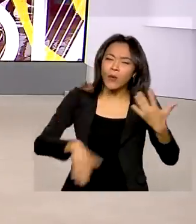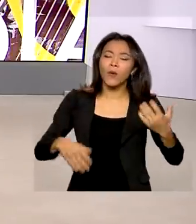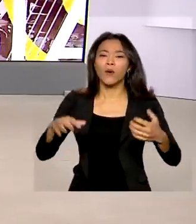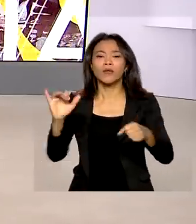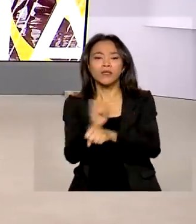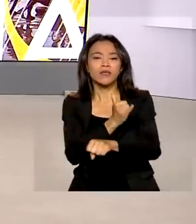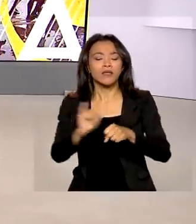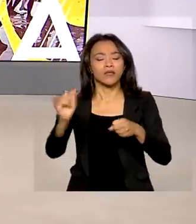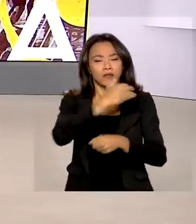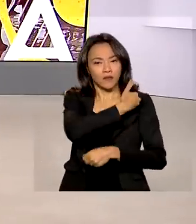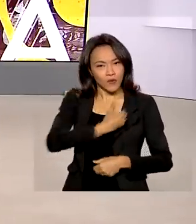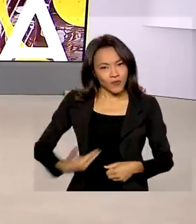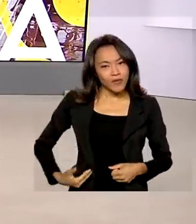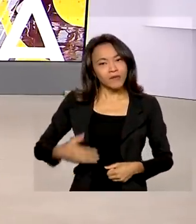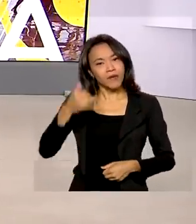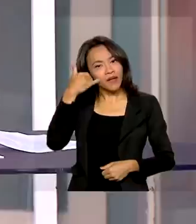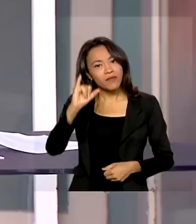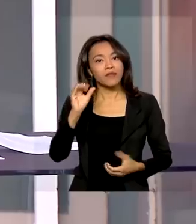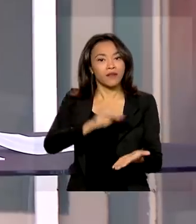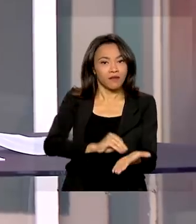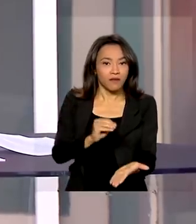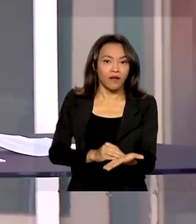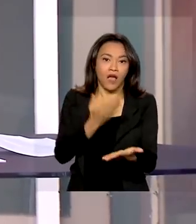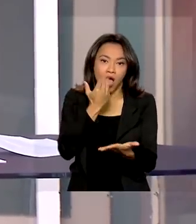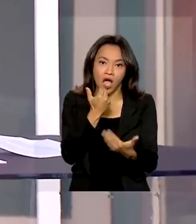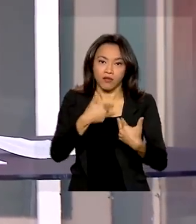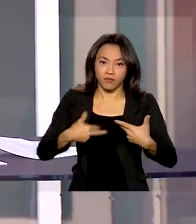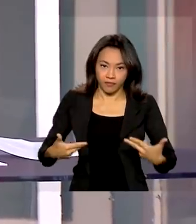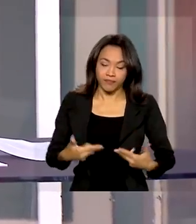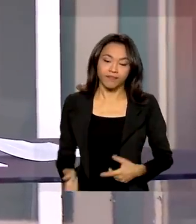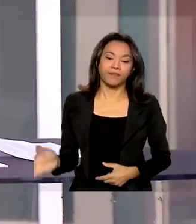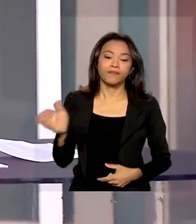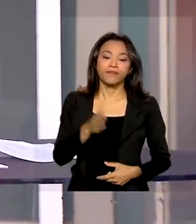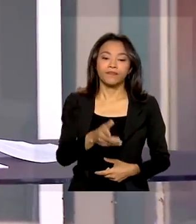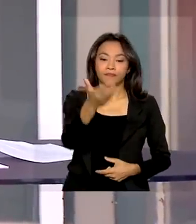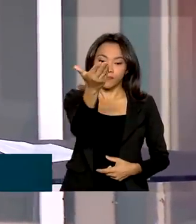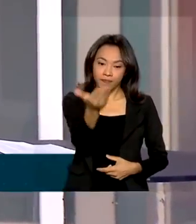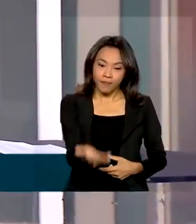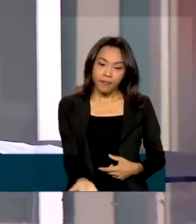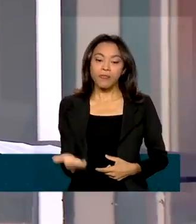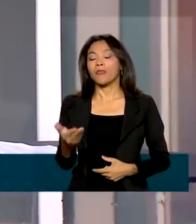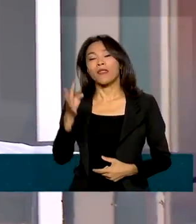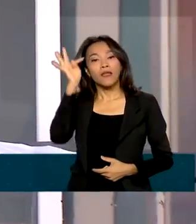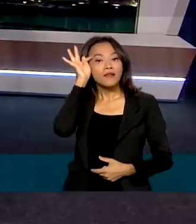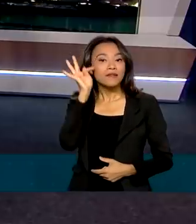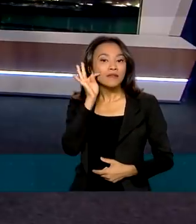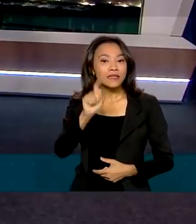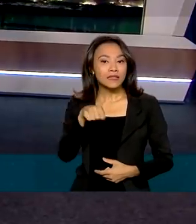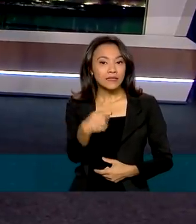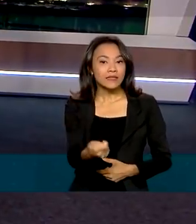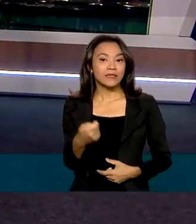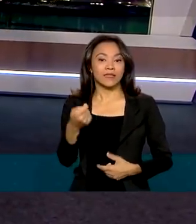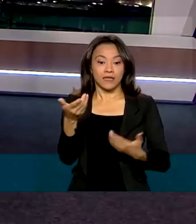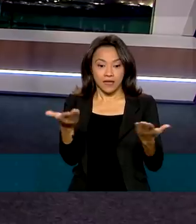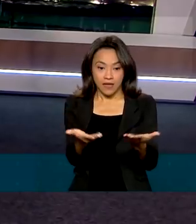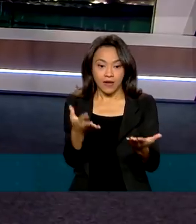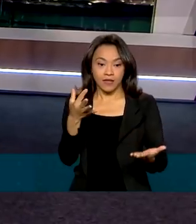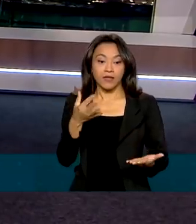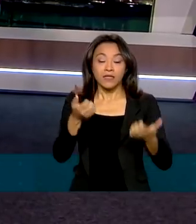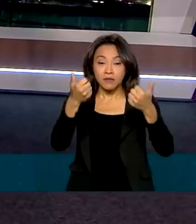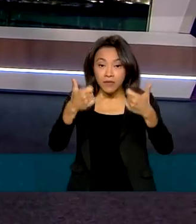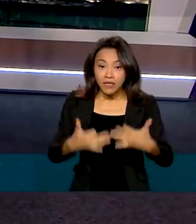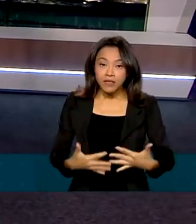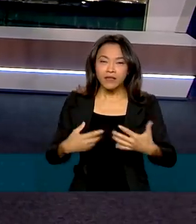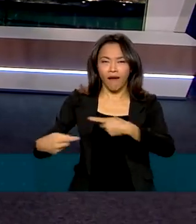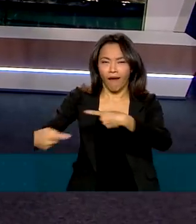o desabastecimento interno. Segundo a ministra da Agricultura, Pecuária e Abastecimento, a crise atual no leste